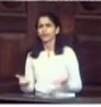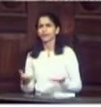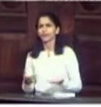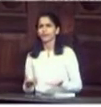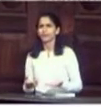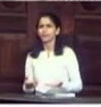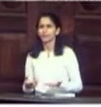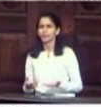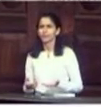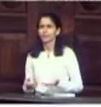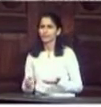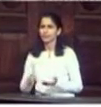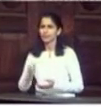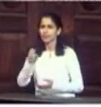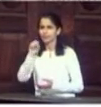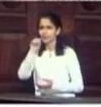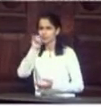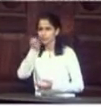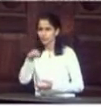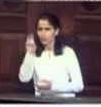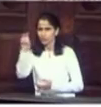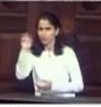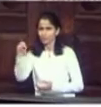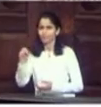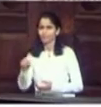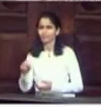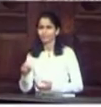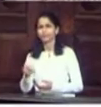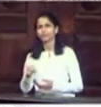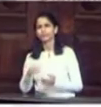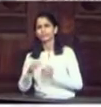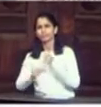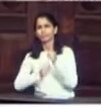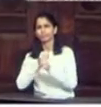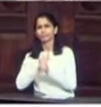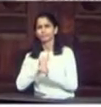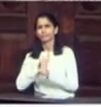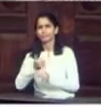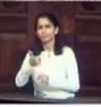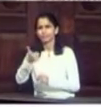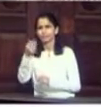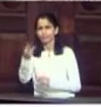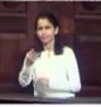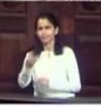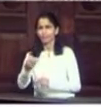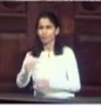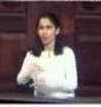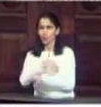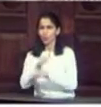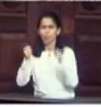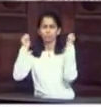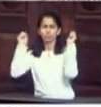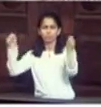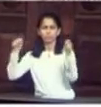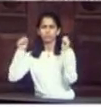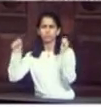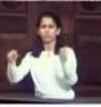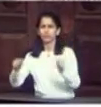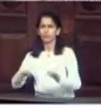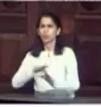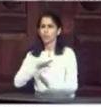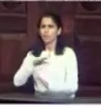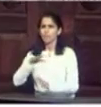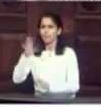não é pelos 50 centavos. Em 2013, as ruas se manifestaram, esse